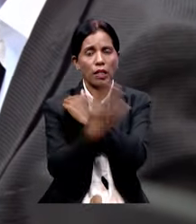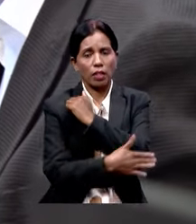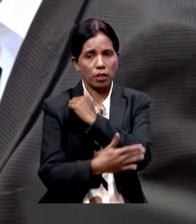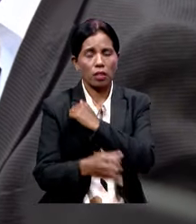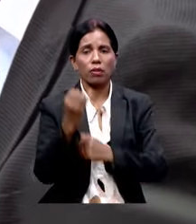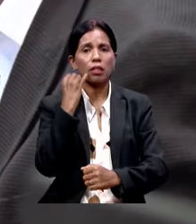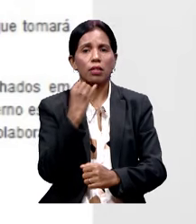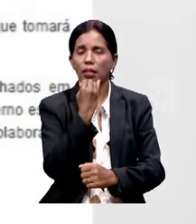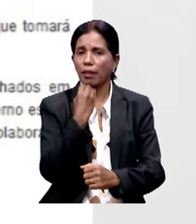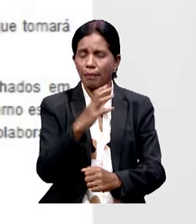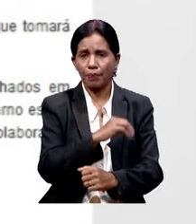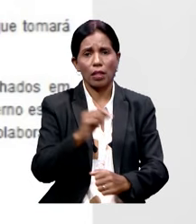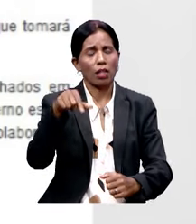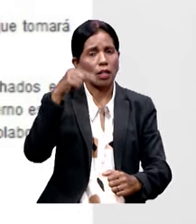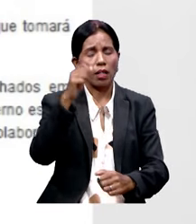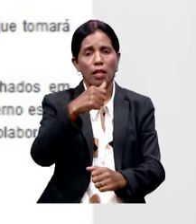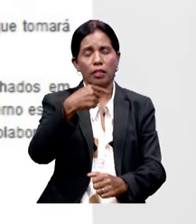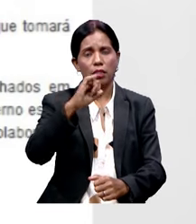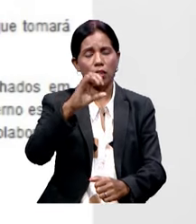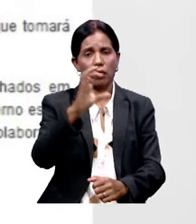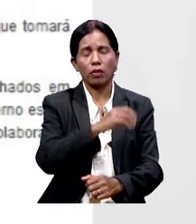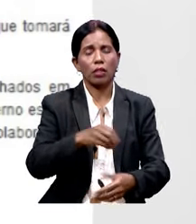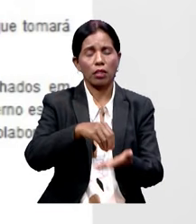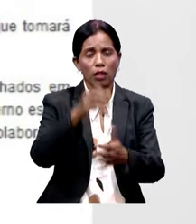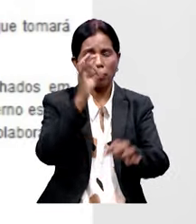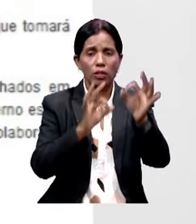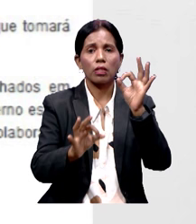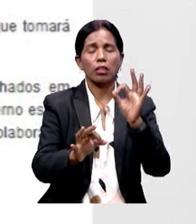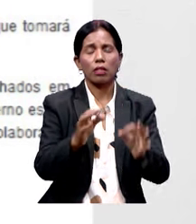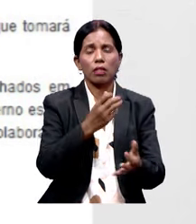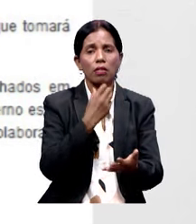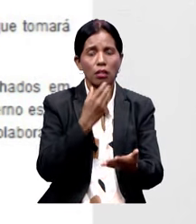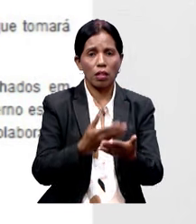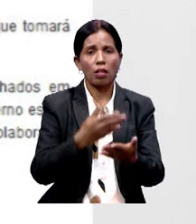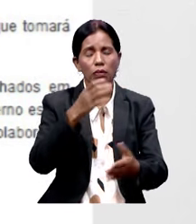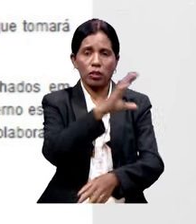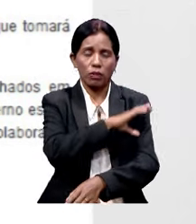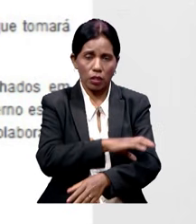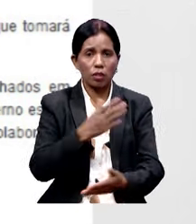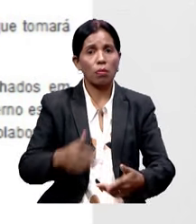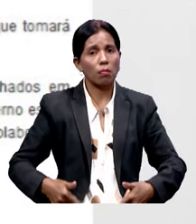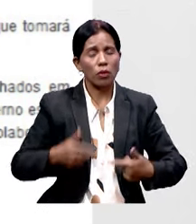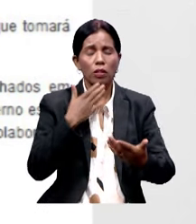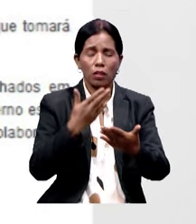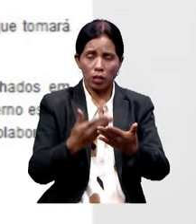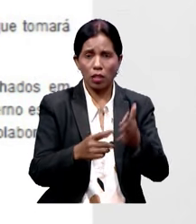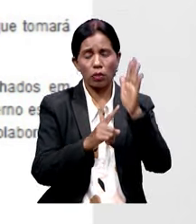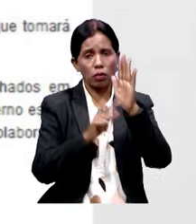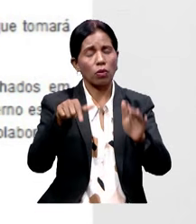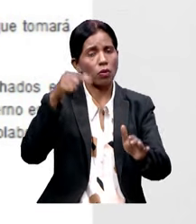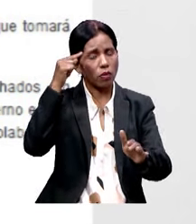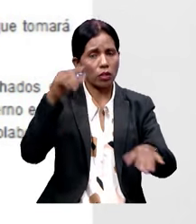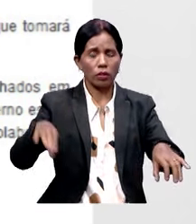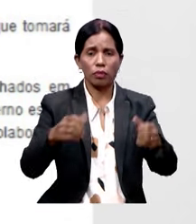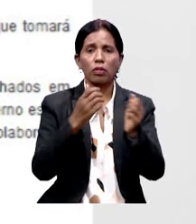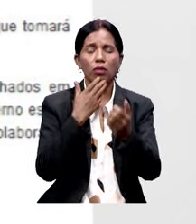um porta-voz do governo Azil Pereira garante segurança no moradia para a cidadão Sira e Israel, no atutankata governo serviço relativo,